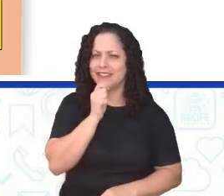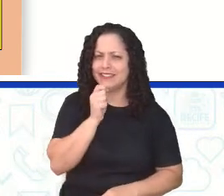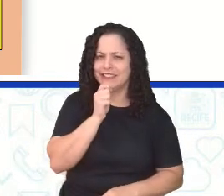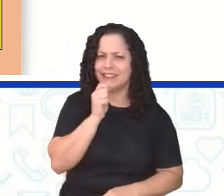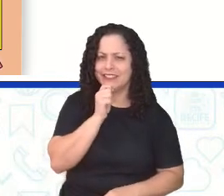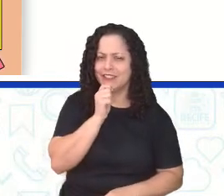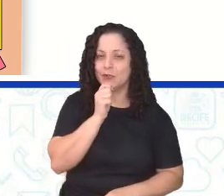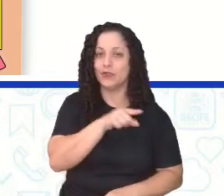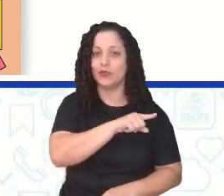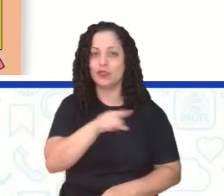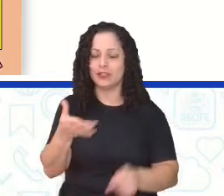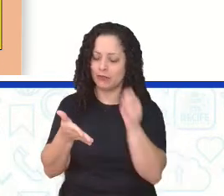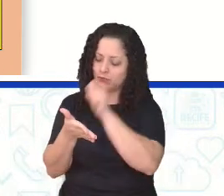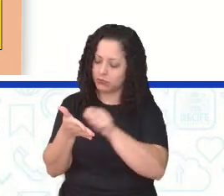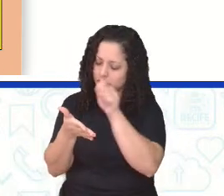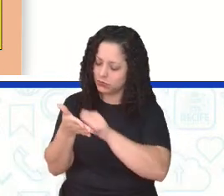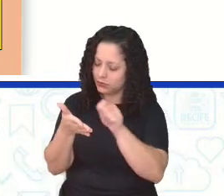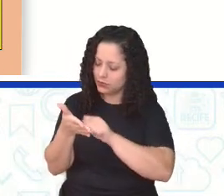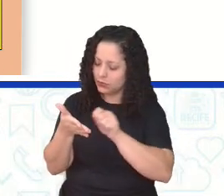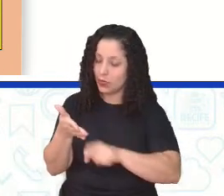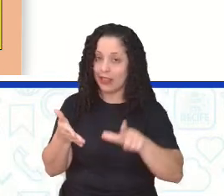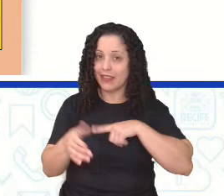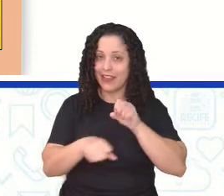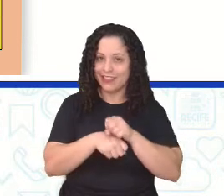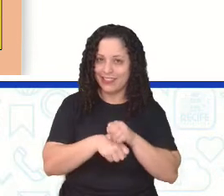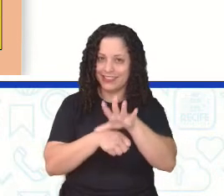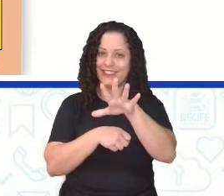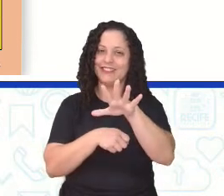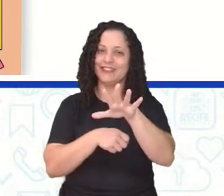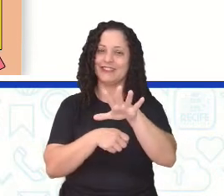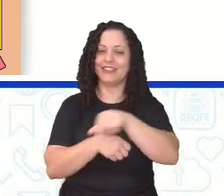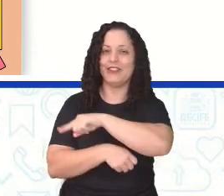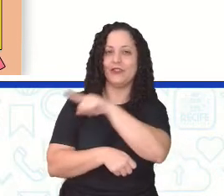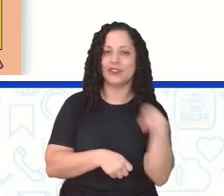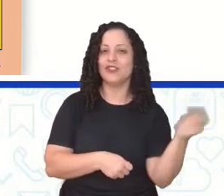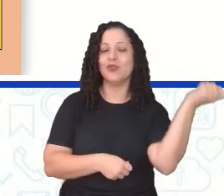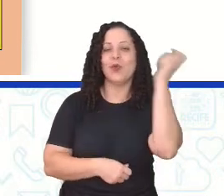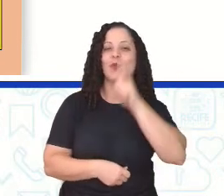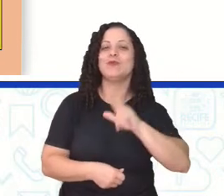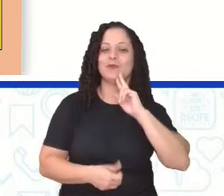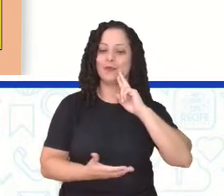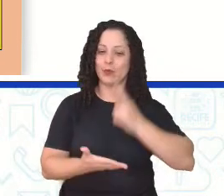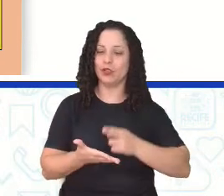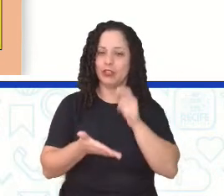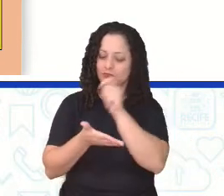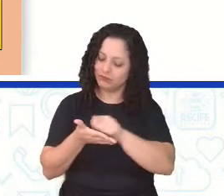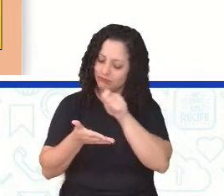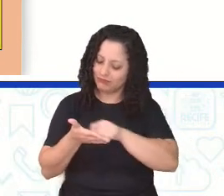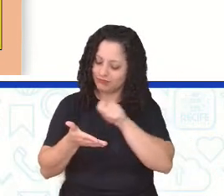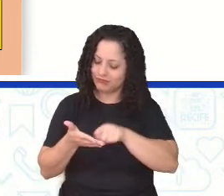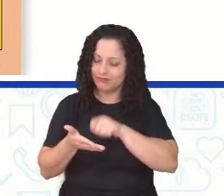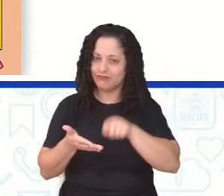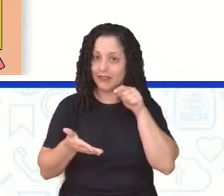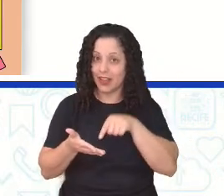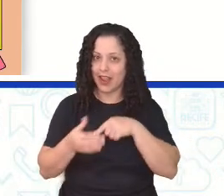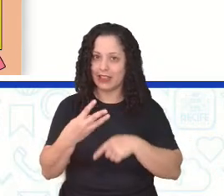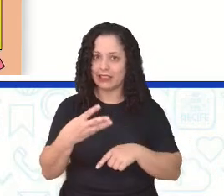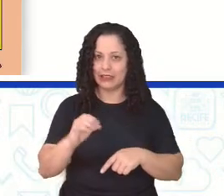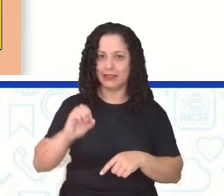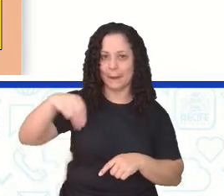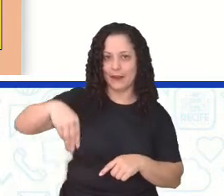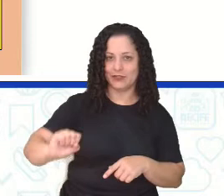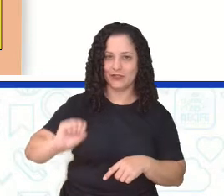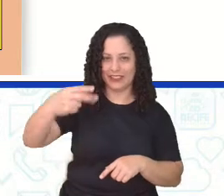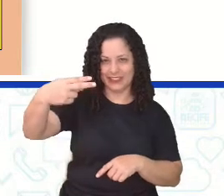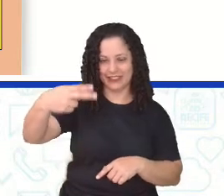construindo o seu, tenha algumas dicas e faça a sua questão lá com 30 metros quadrados.